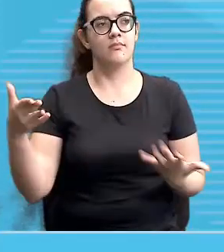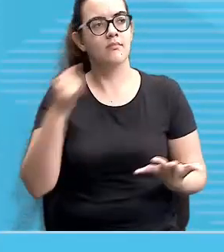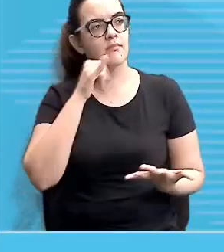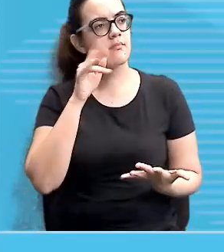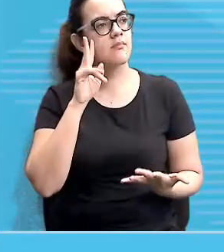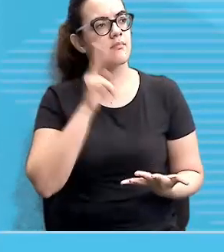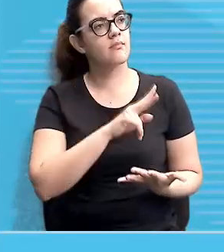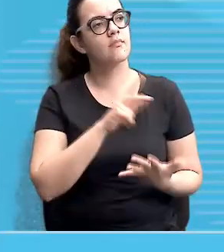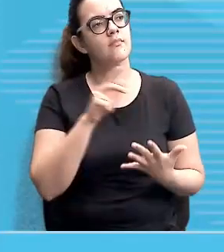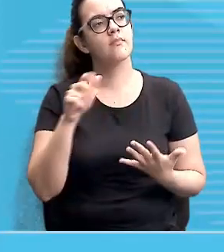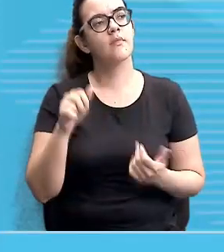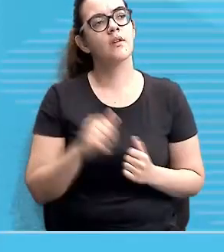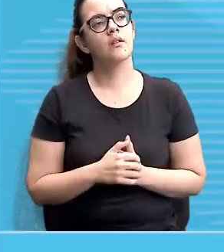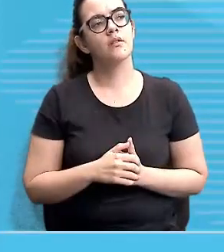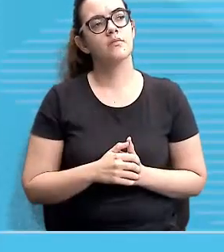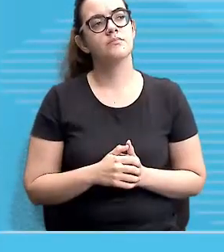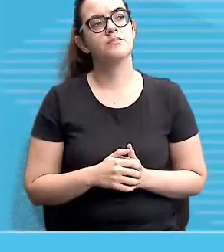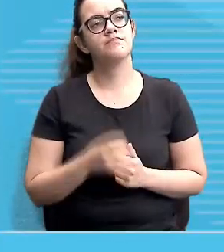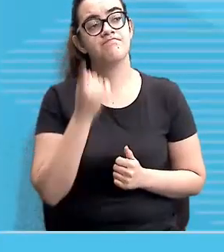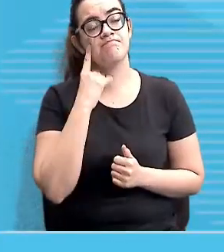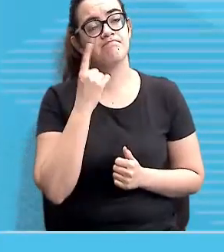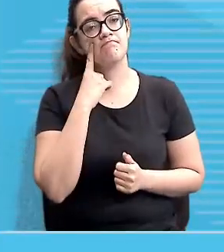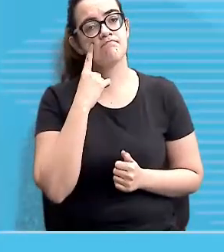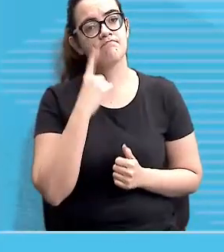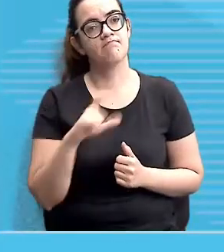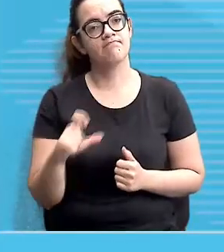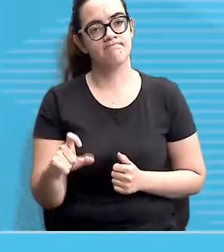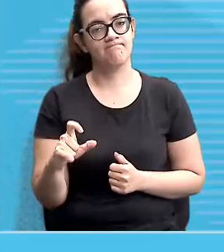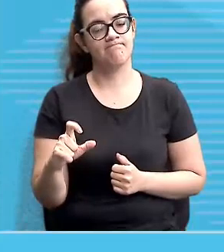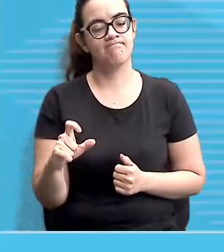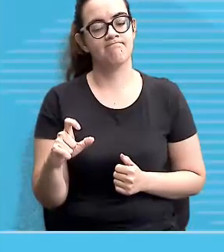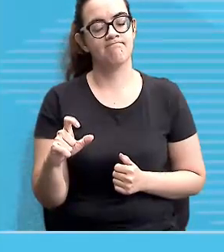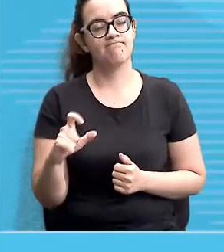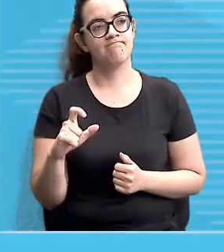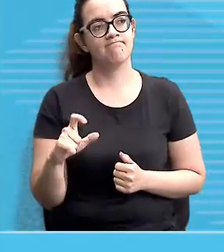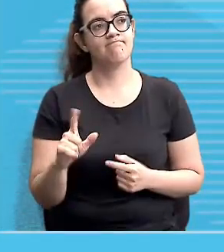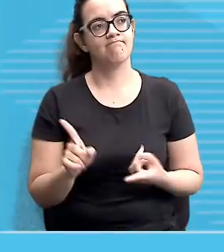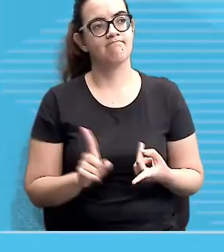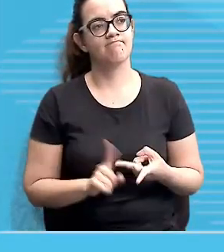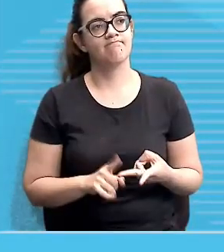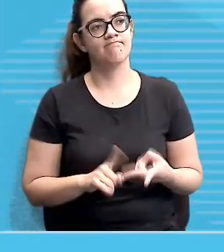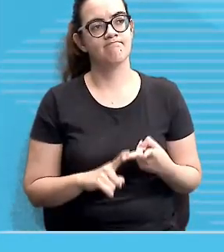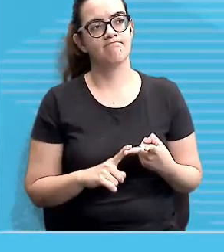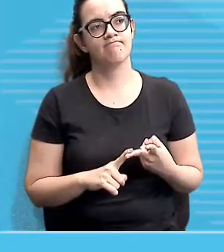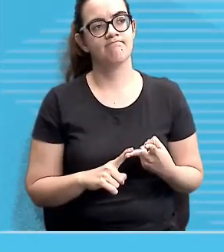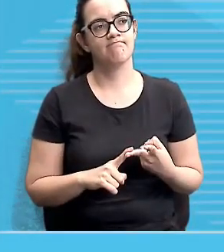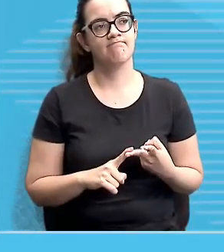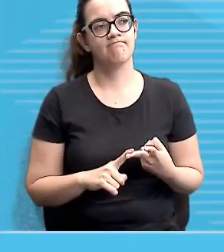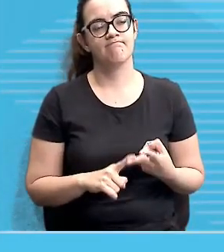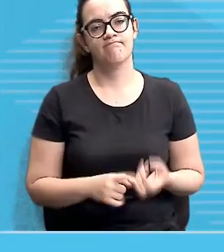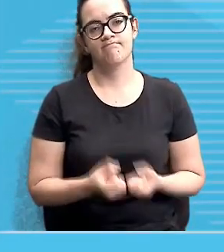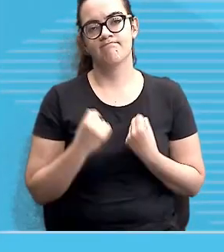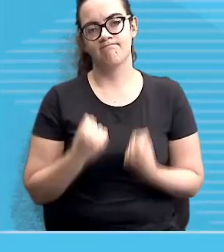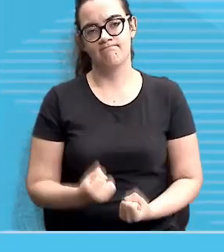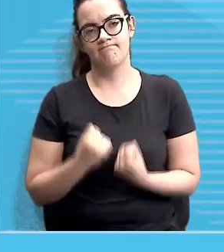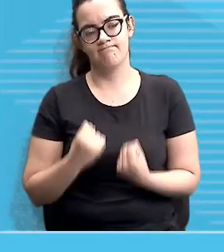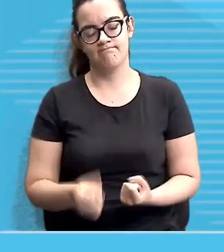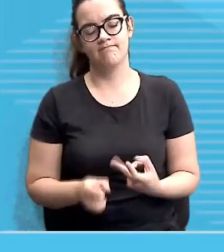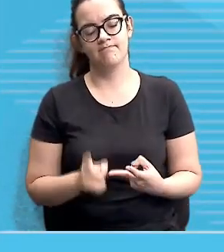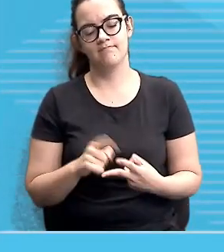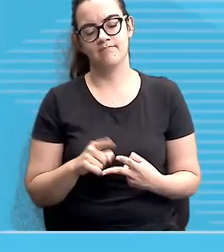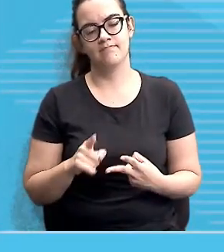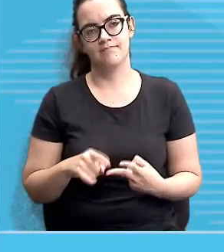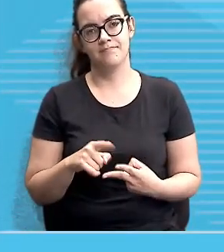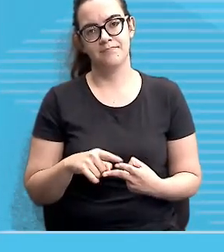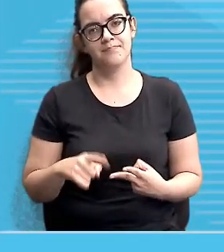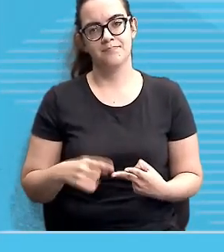0,217 e a Sua massa é sem grama Então